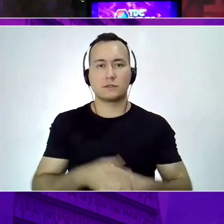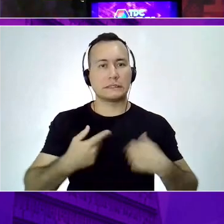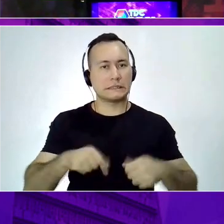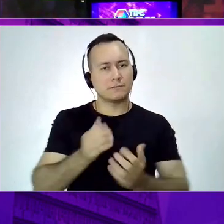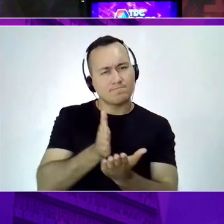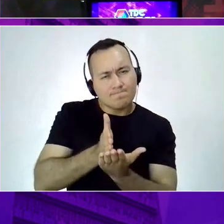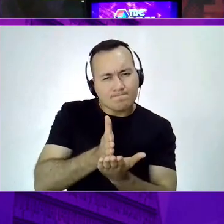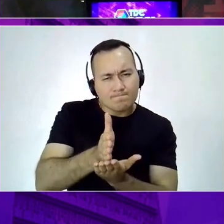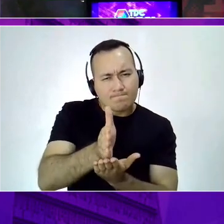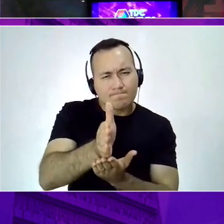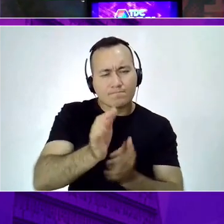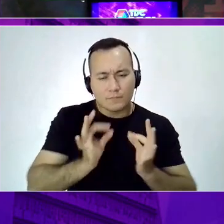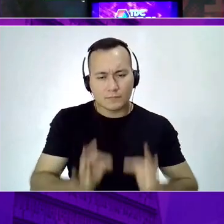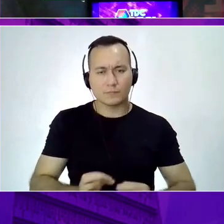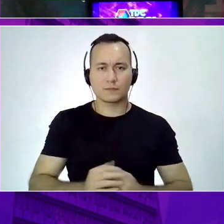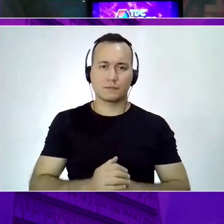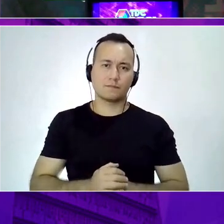fininho,